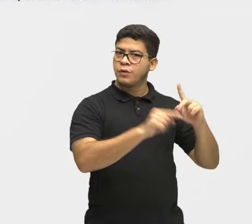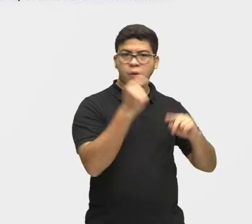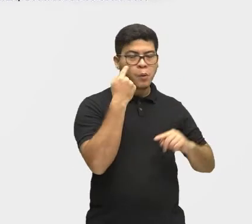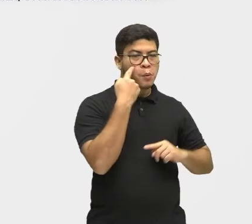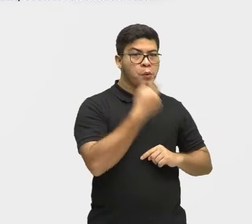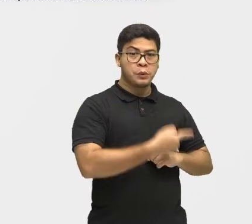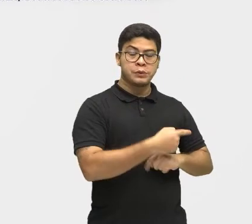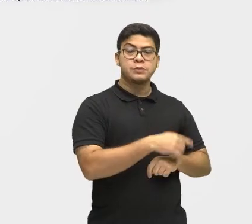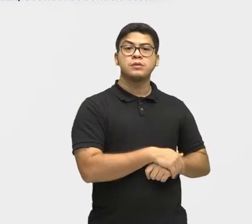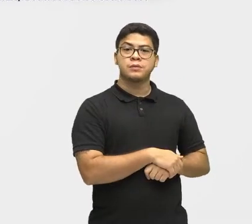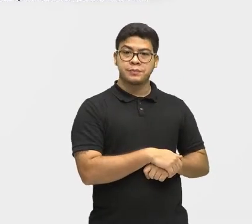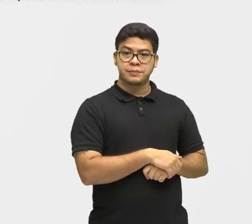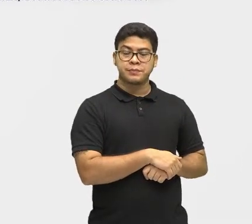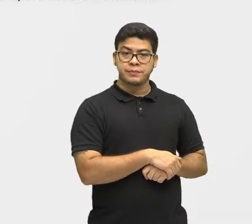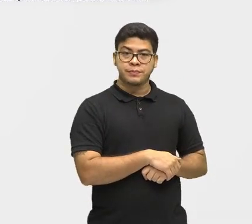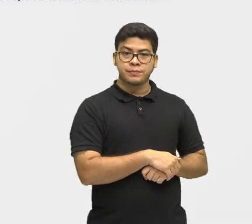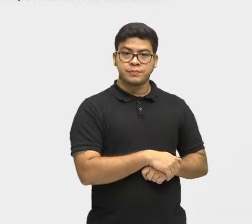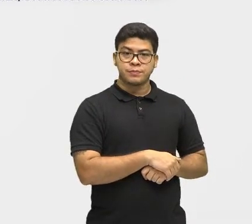vai ter